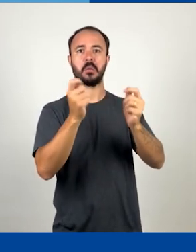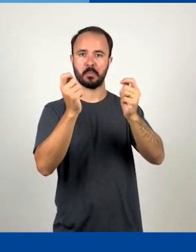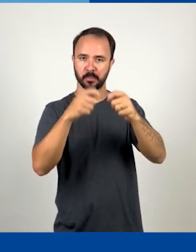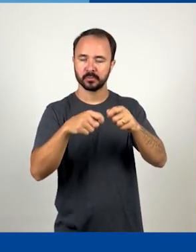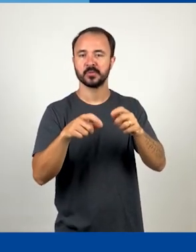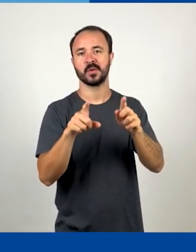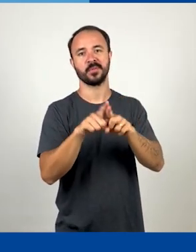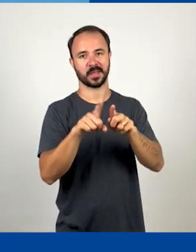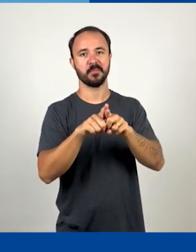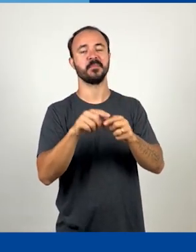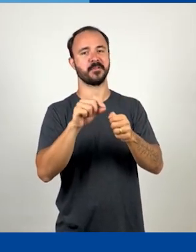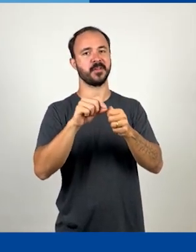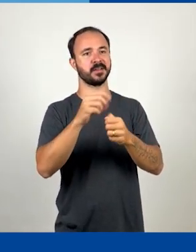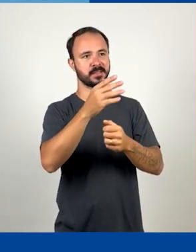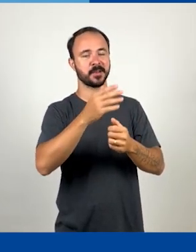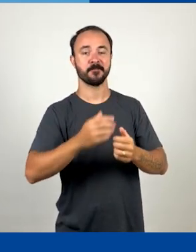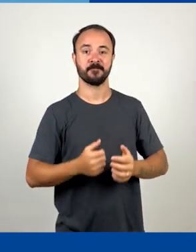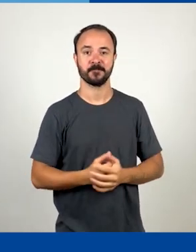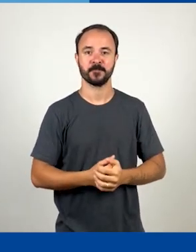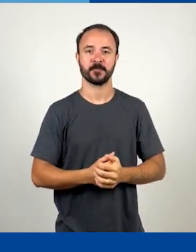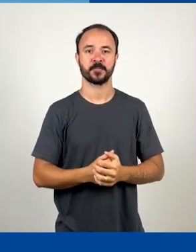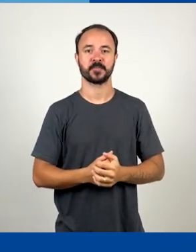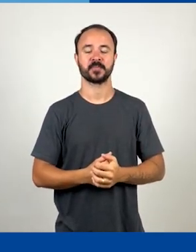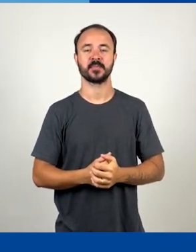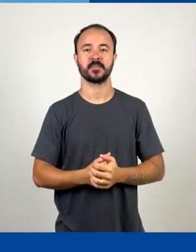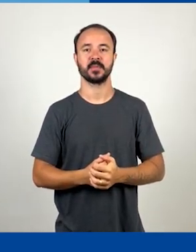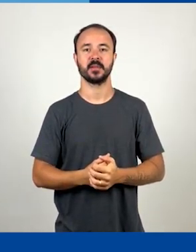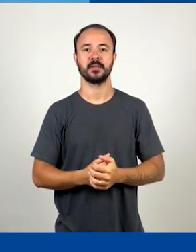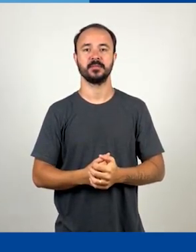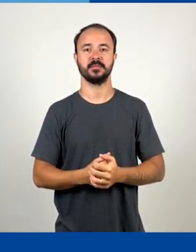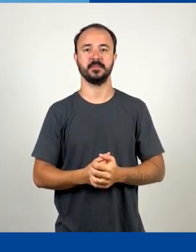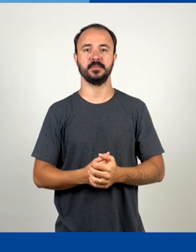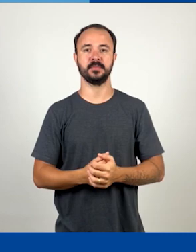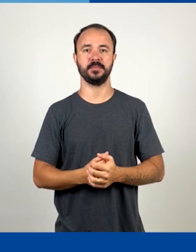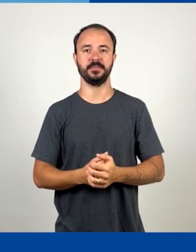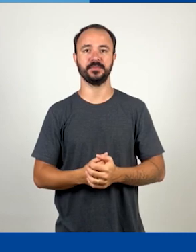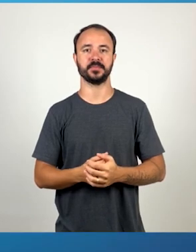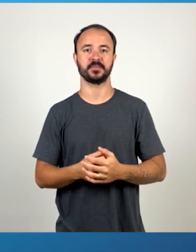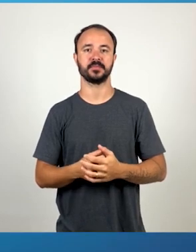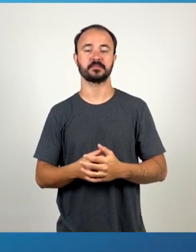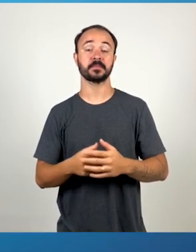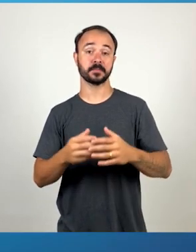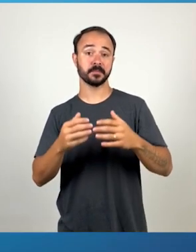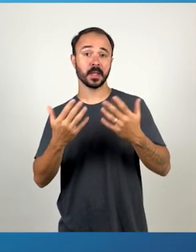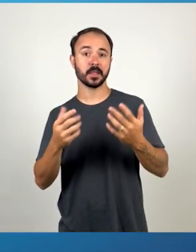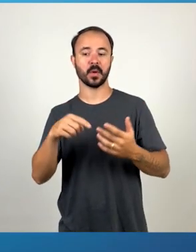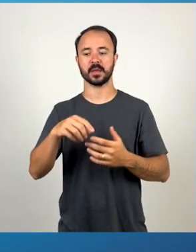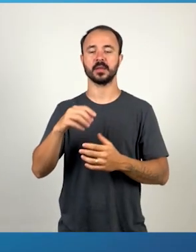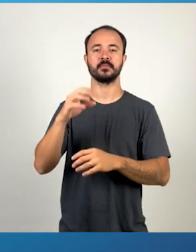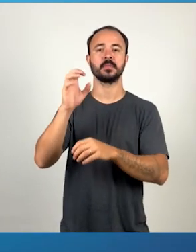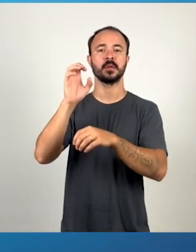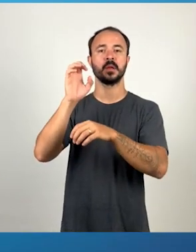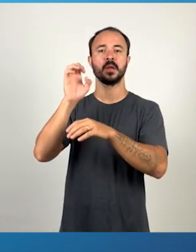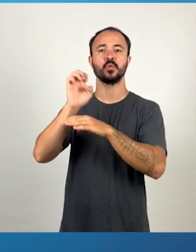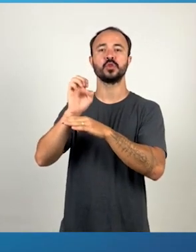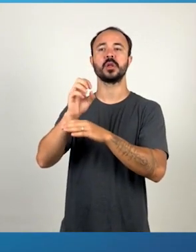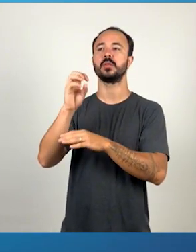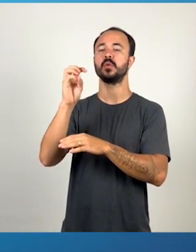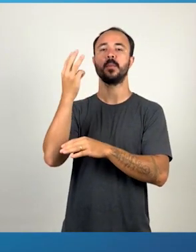dos ventos, sendo o relevo e o clima regional também importantes. Aqui no estado do Maranhão, nós